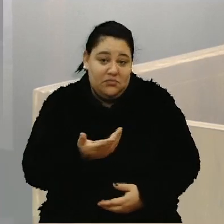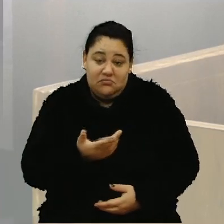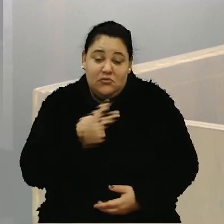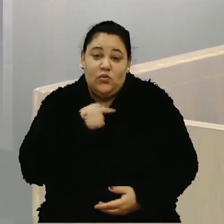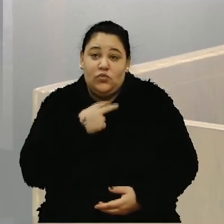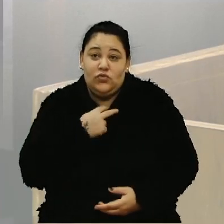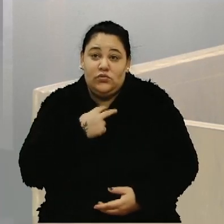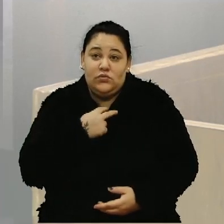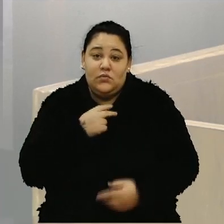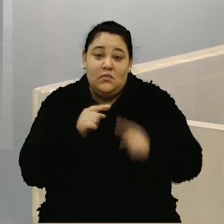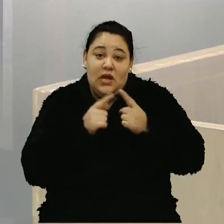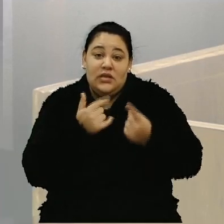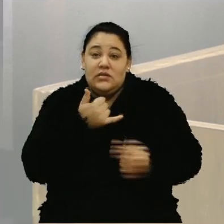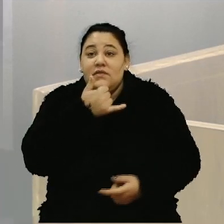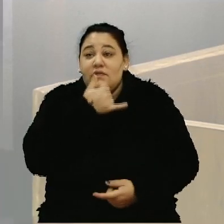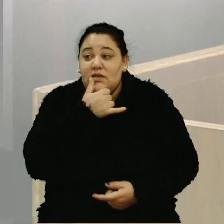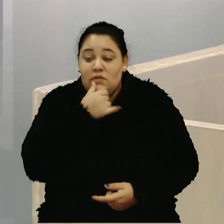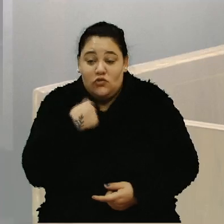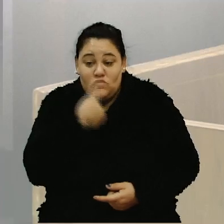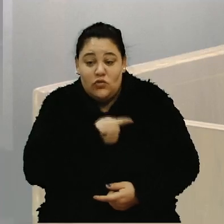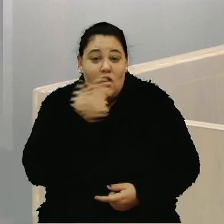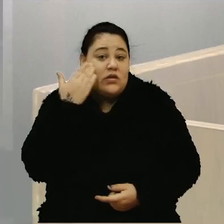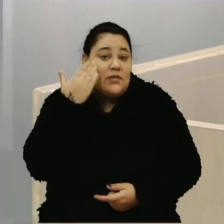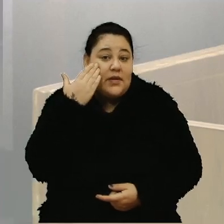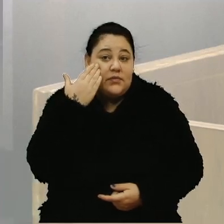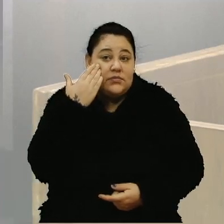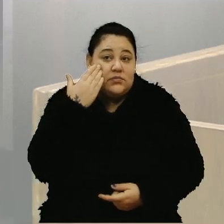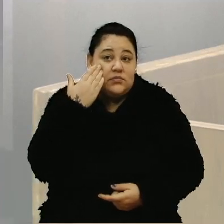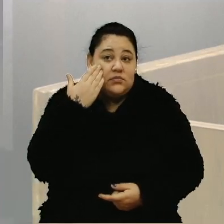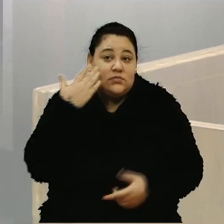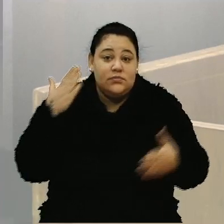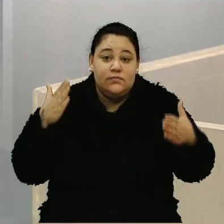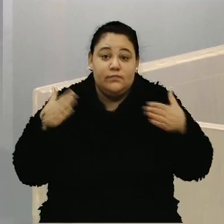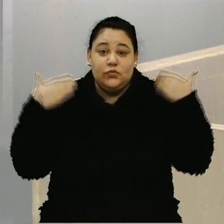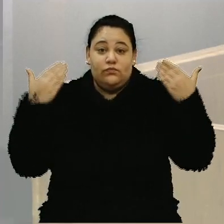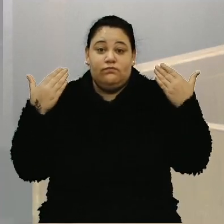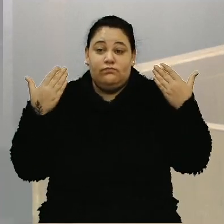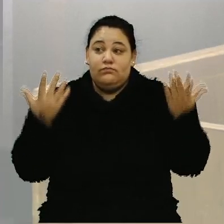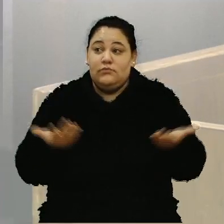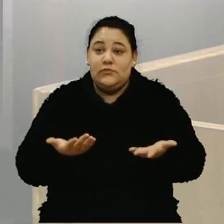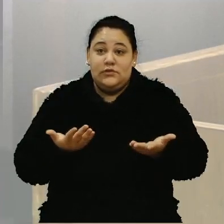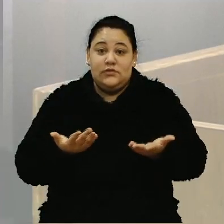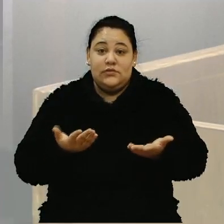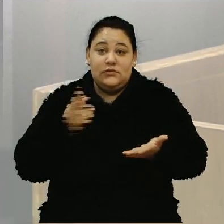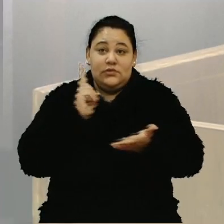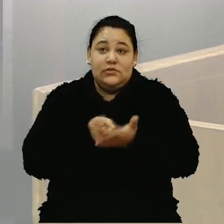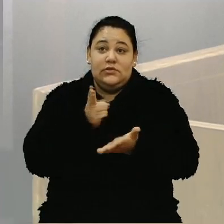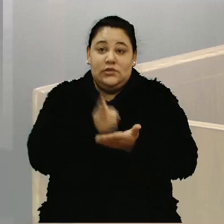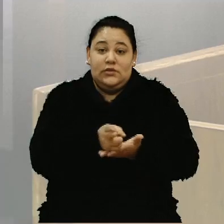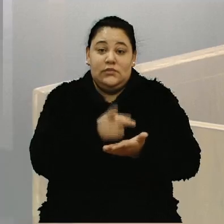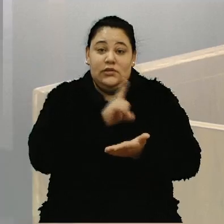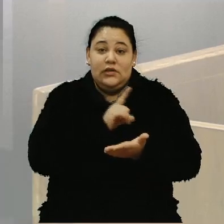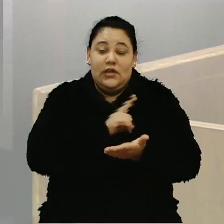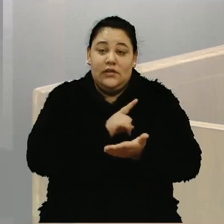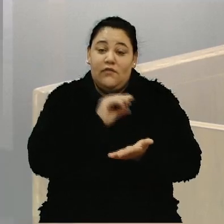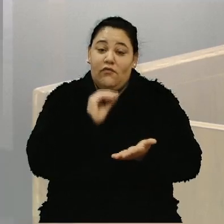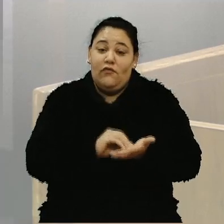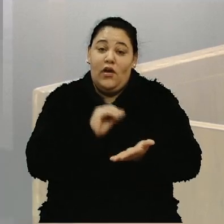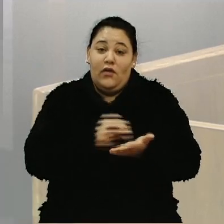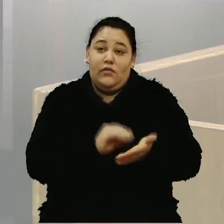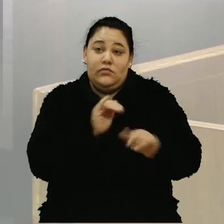mas infelizmente a gente sabe que, surpreendentemente, sempre há uma